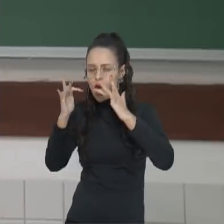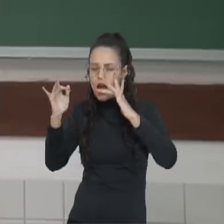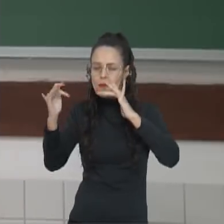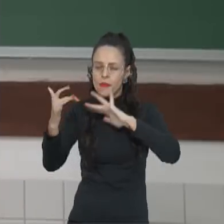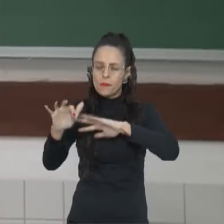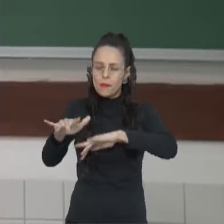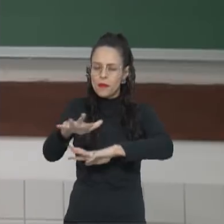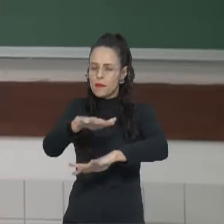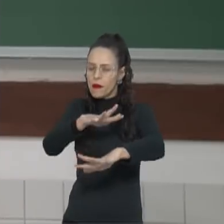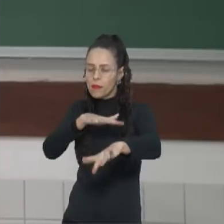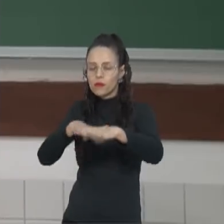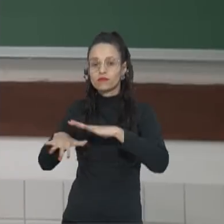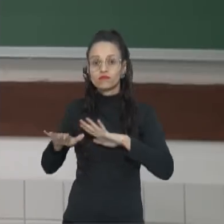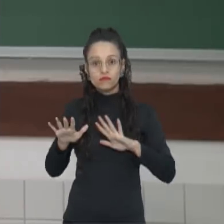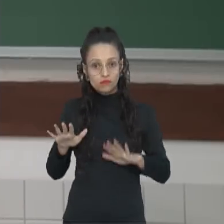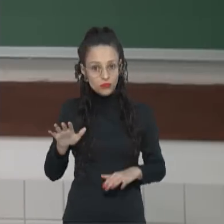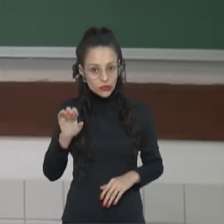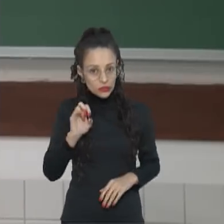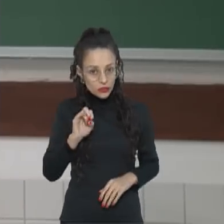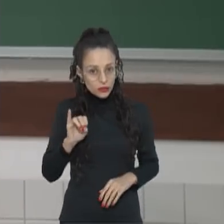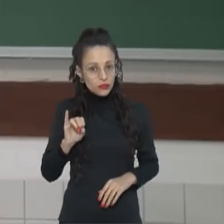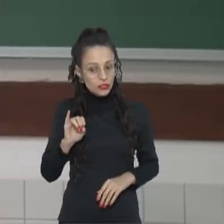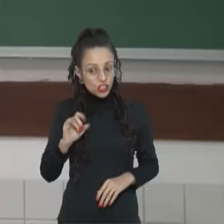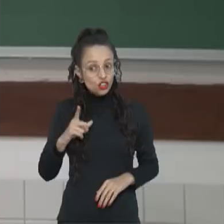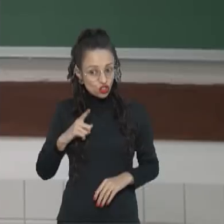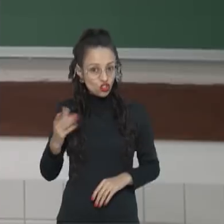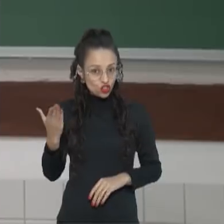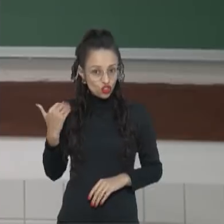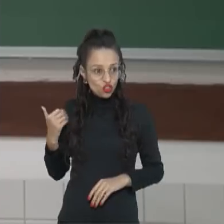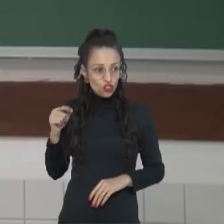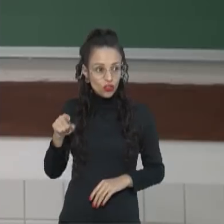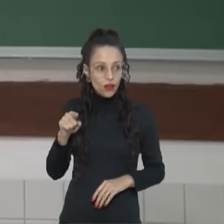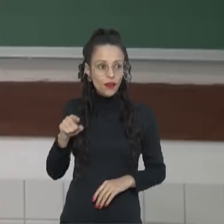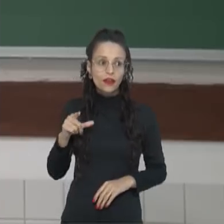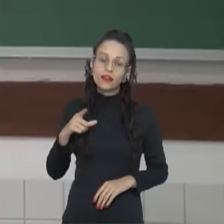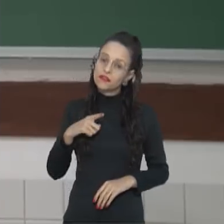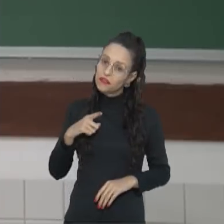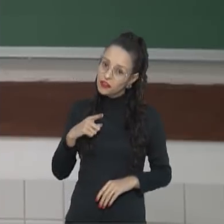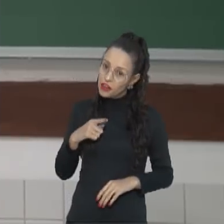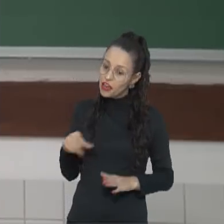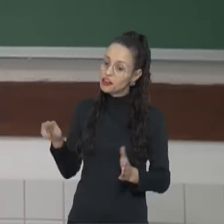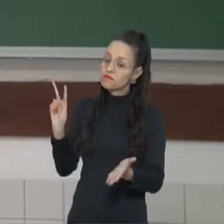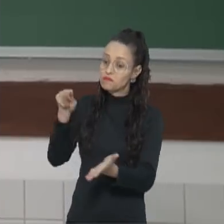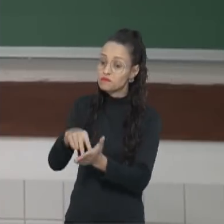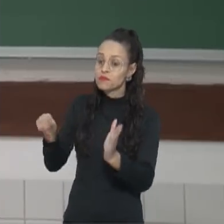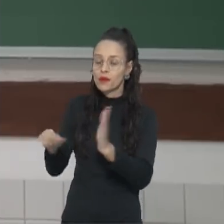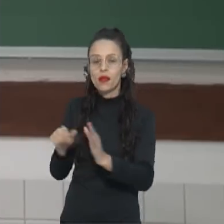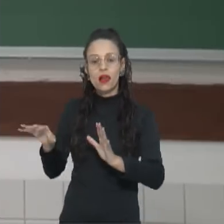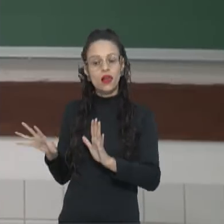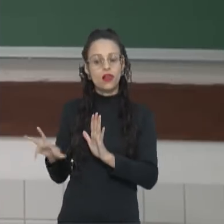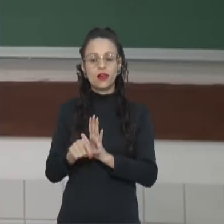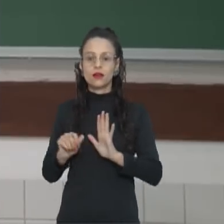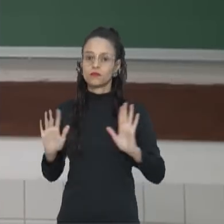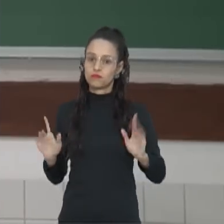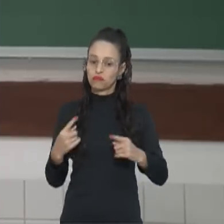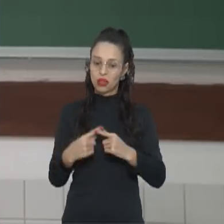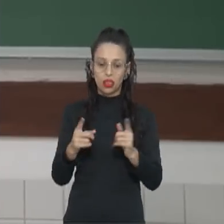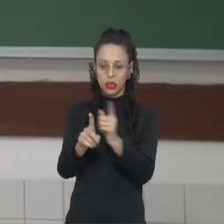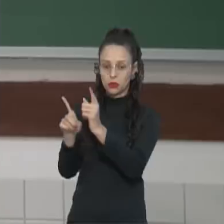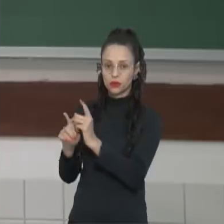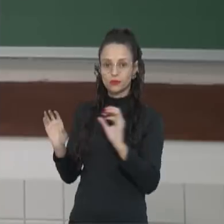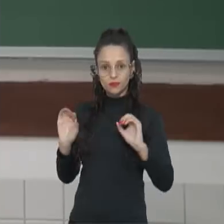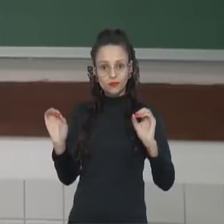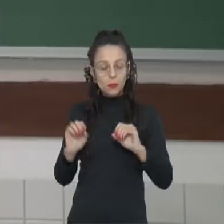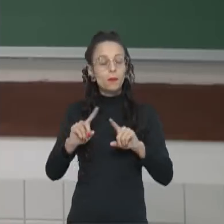e ouros. Se teve quem chegou primeiro lá, como diz o outro, né? Porque não foi encontrado, mas